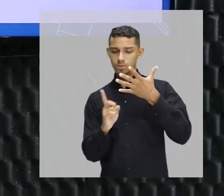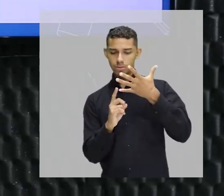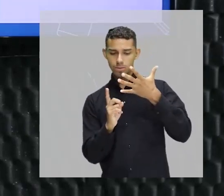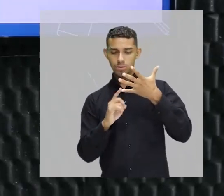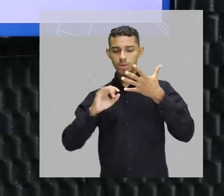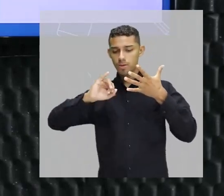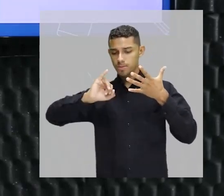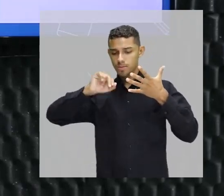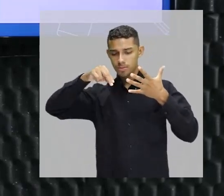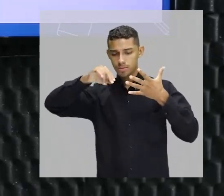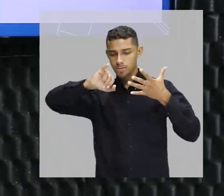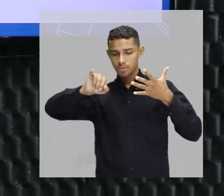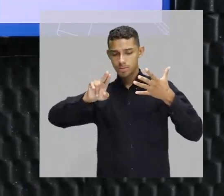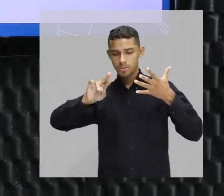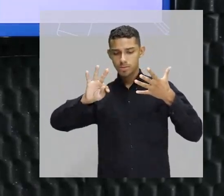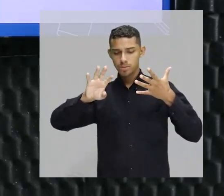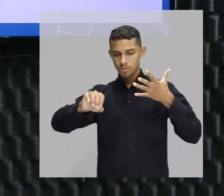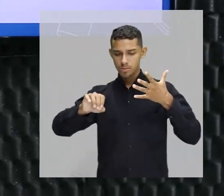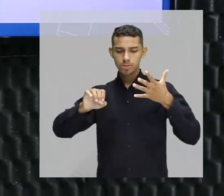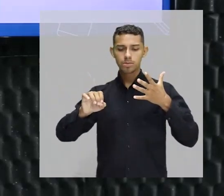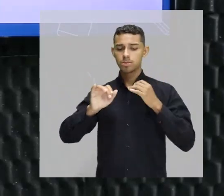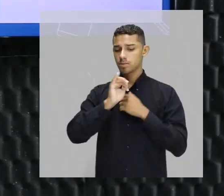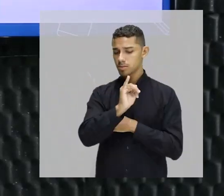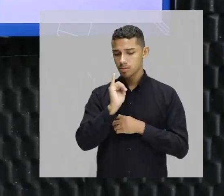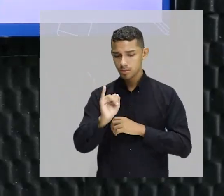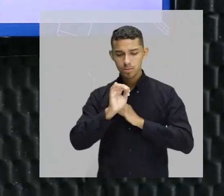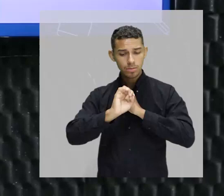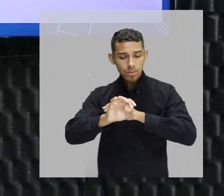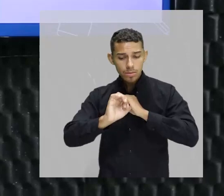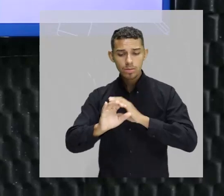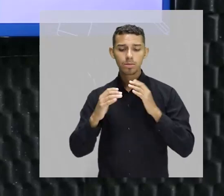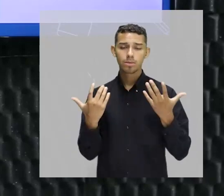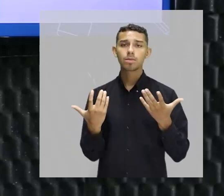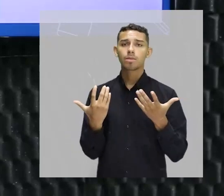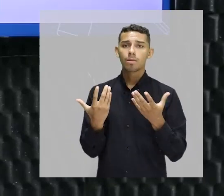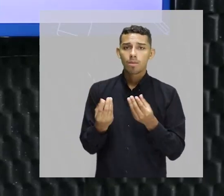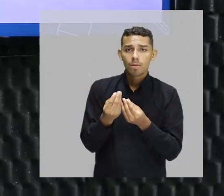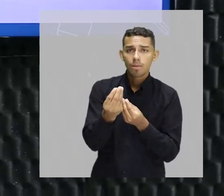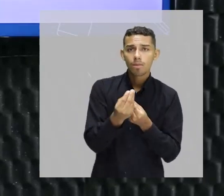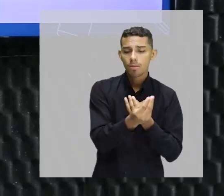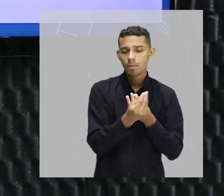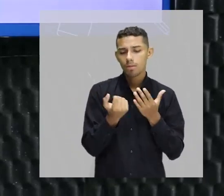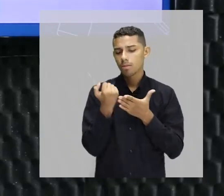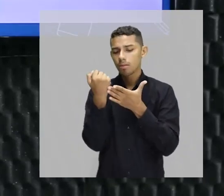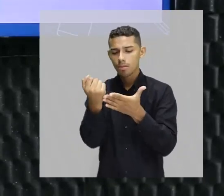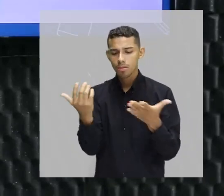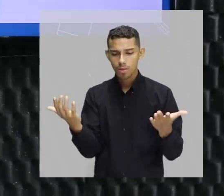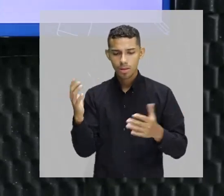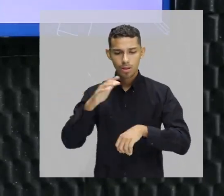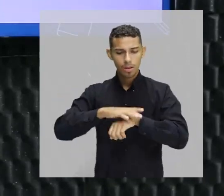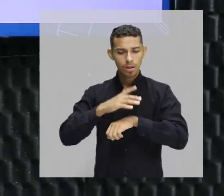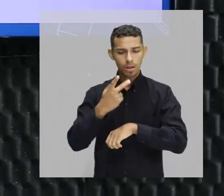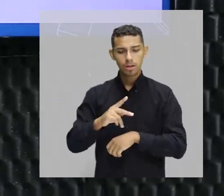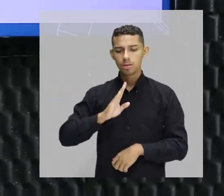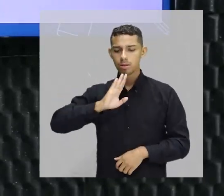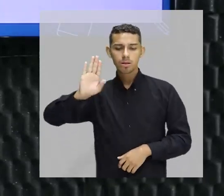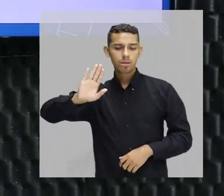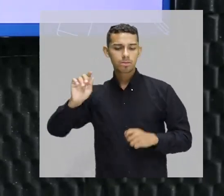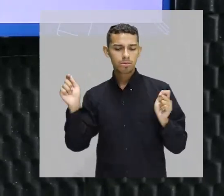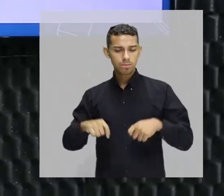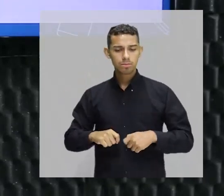instrui, recomenda e propõe algo. Na verdade, o texto injuntivo utiliza muitos verbos